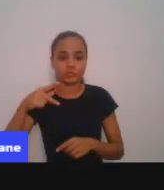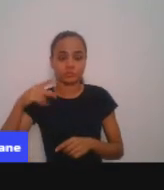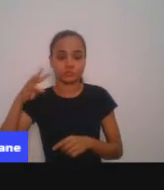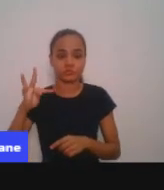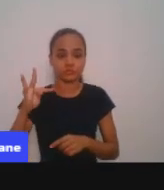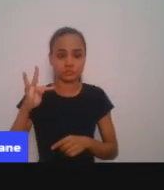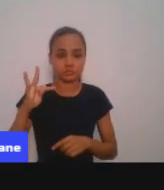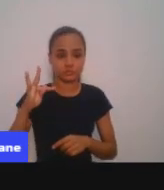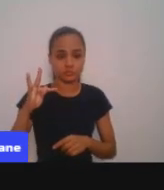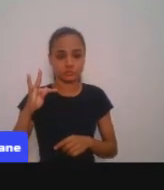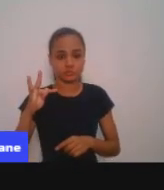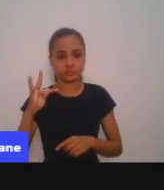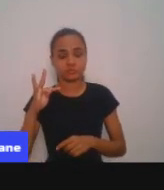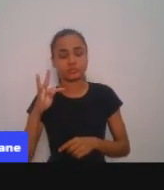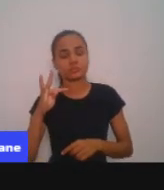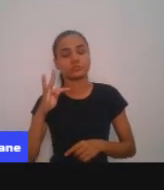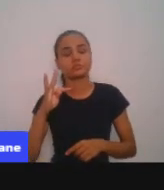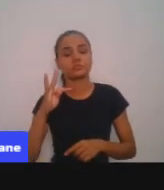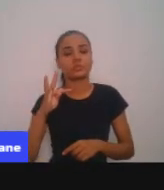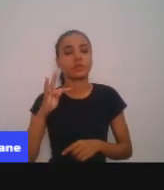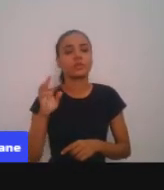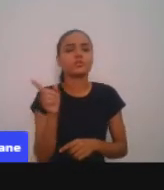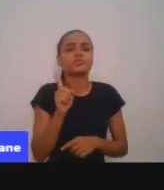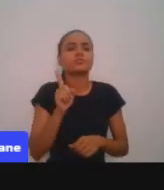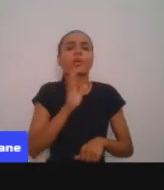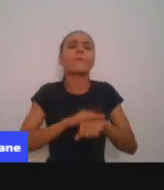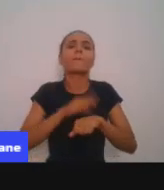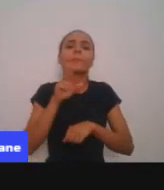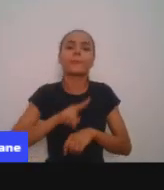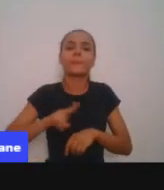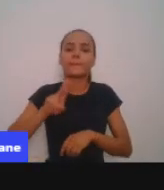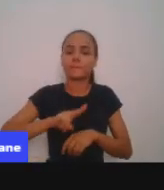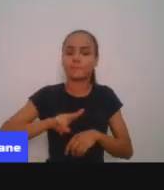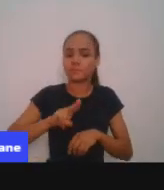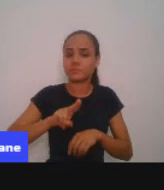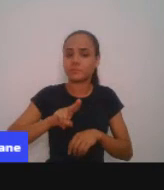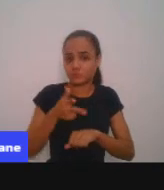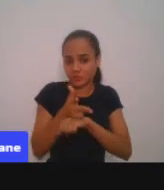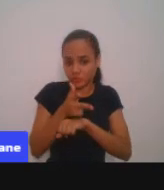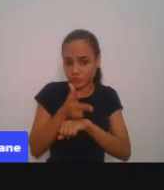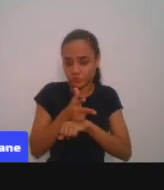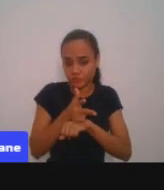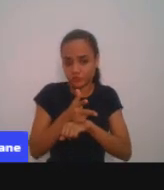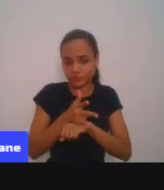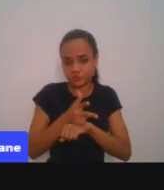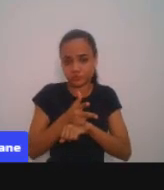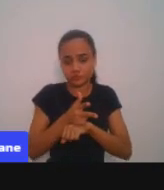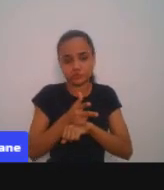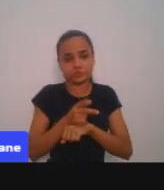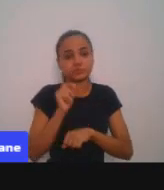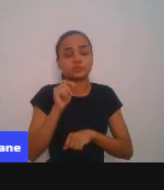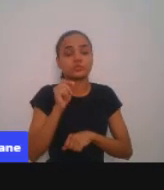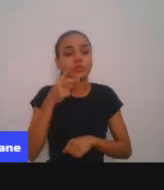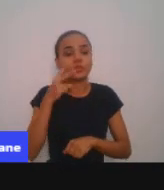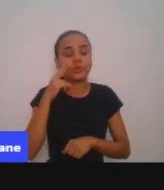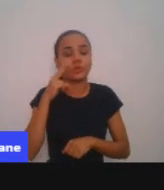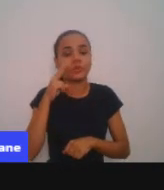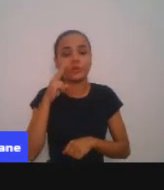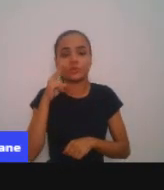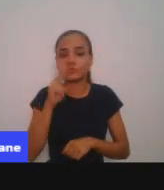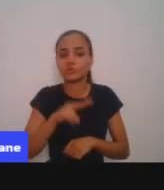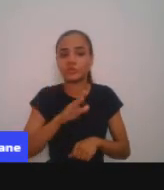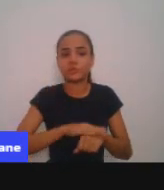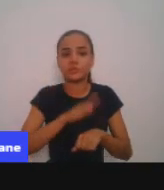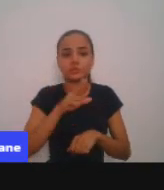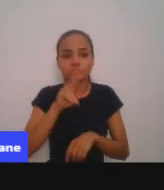o mais utilizado para gravar vídeos, né? Algumas vezes eu faço isso. Agora, o que eu vejo bastante as pessoas utilizarem, que já vi